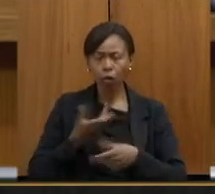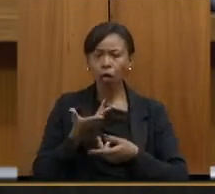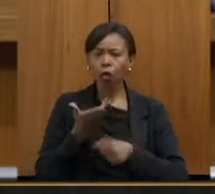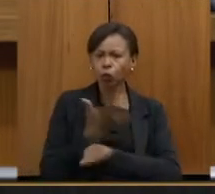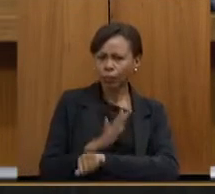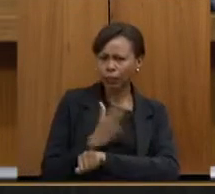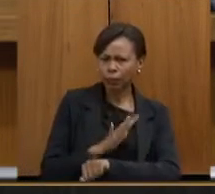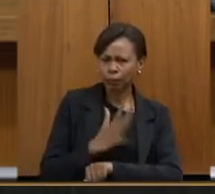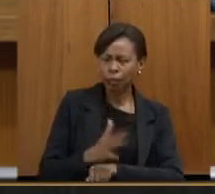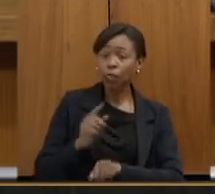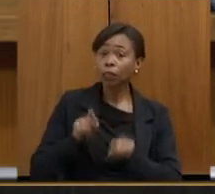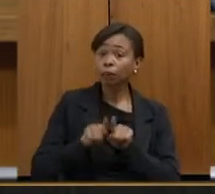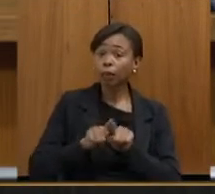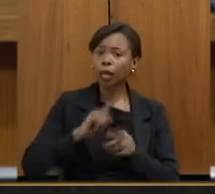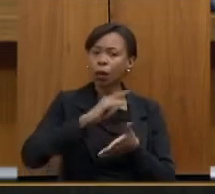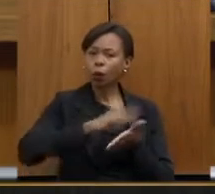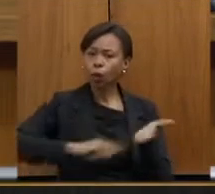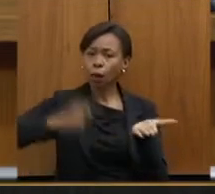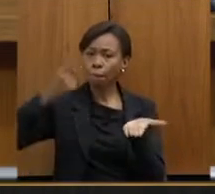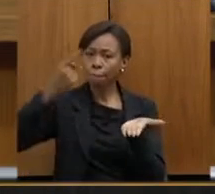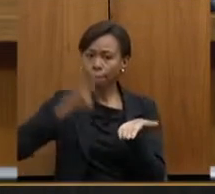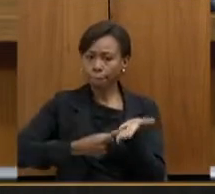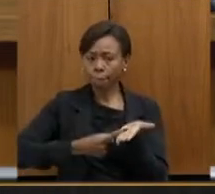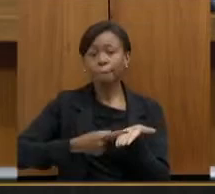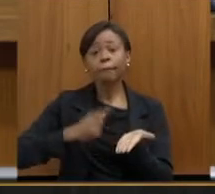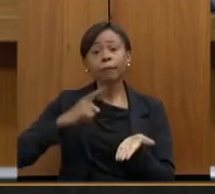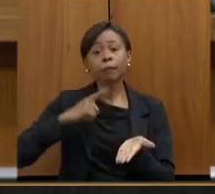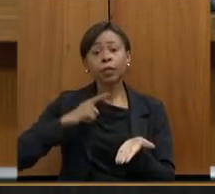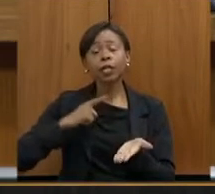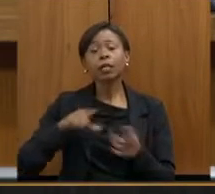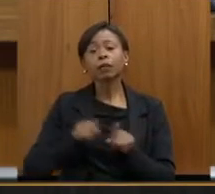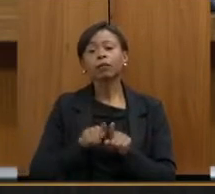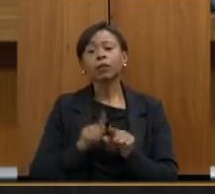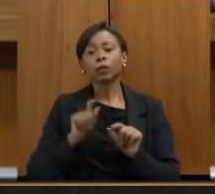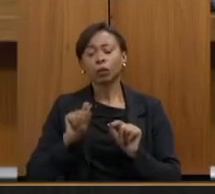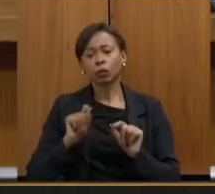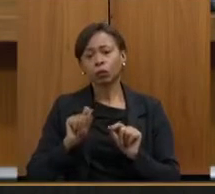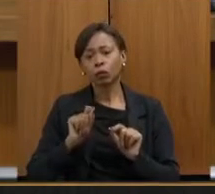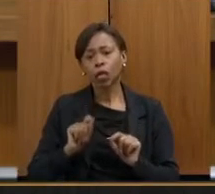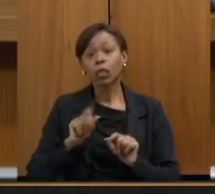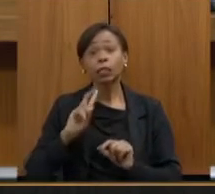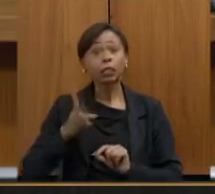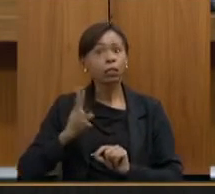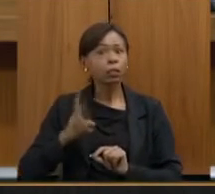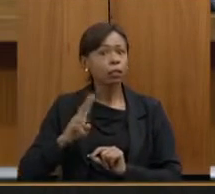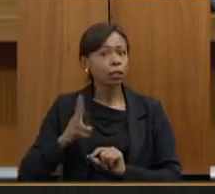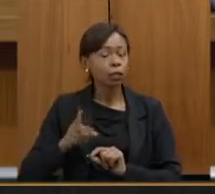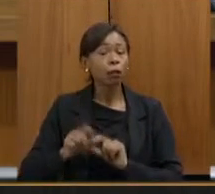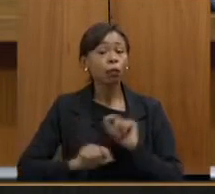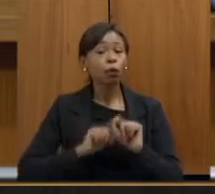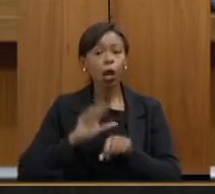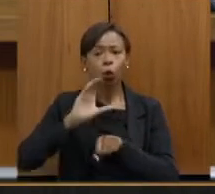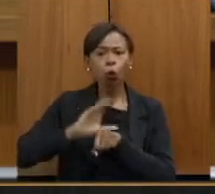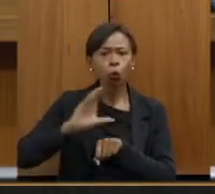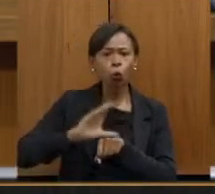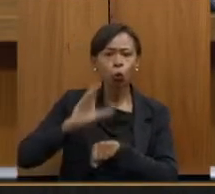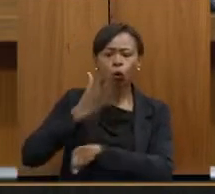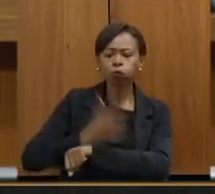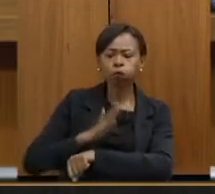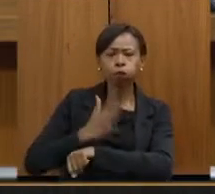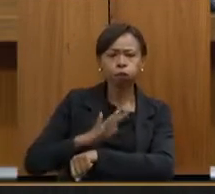dos termos de recuperação, a gente realiza com certa frequência capacitações